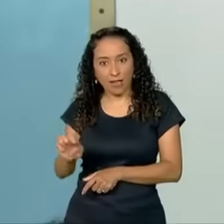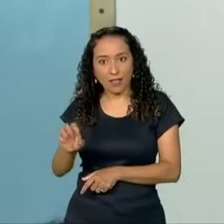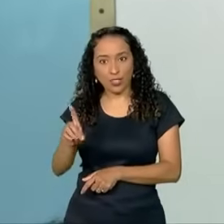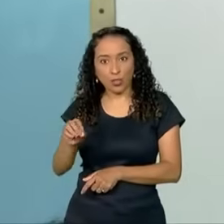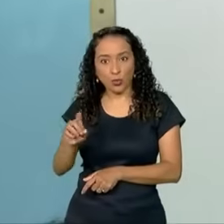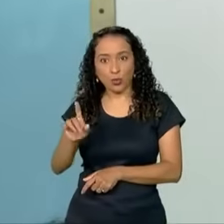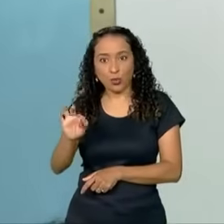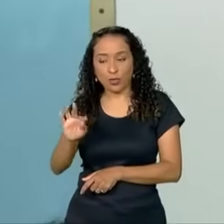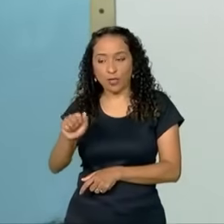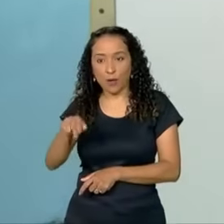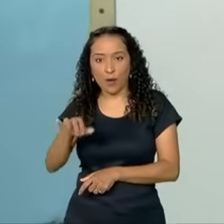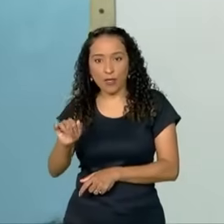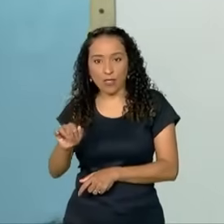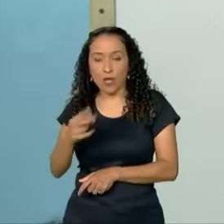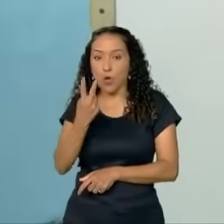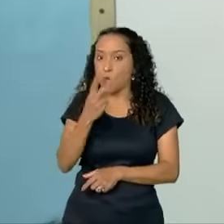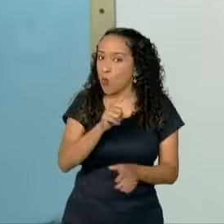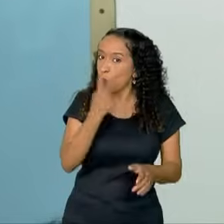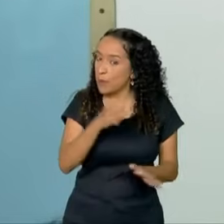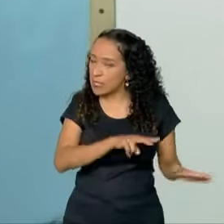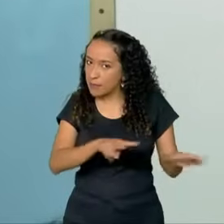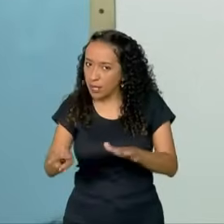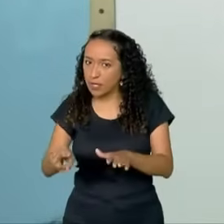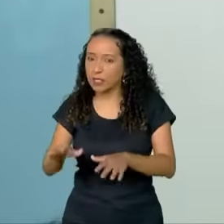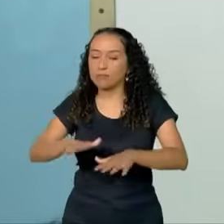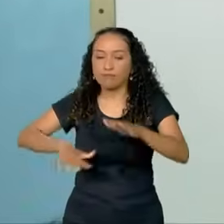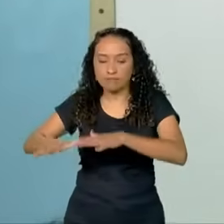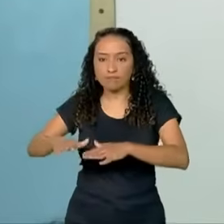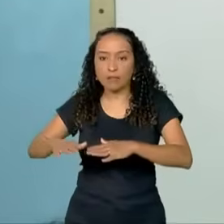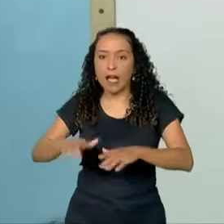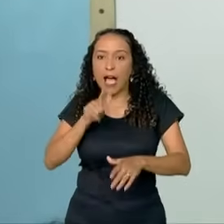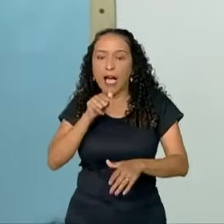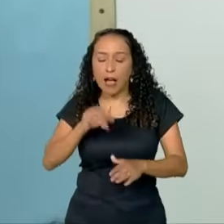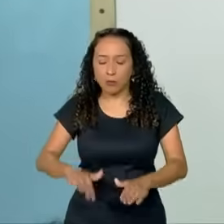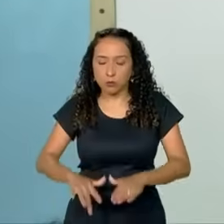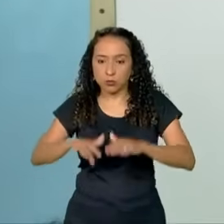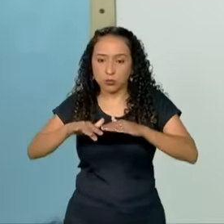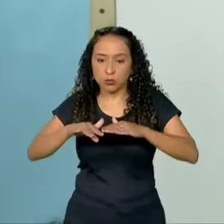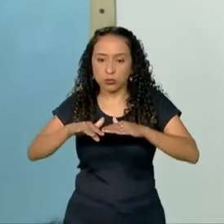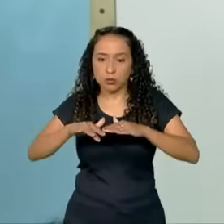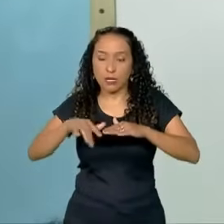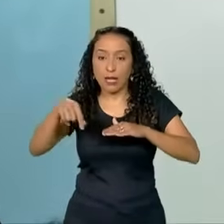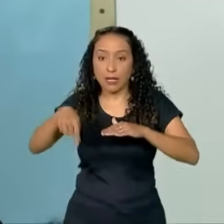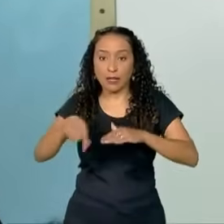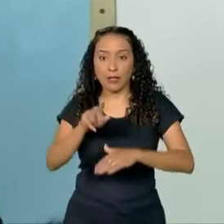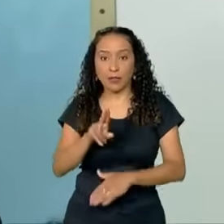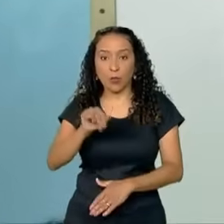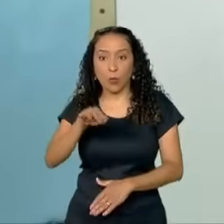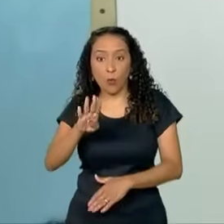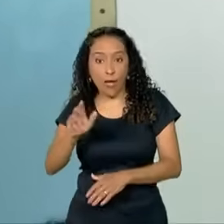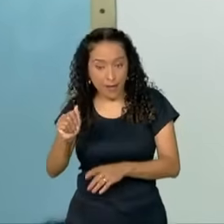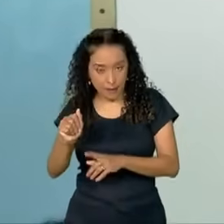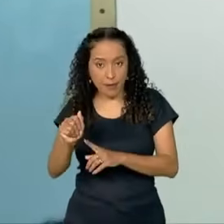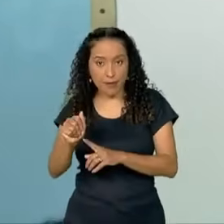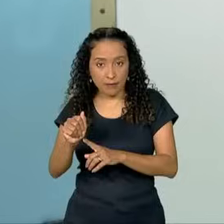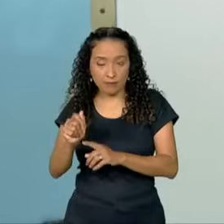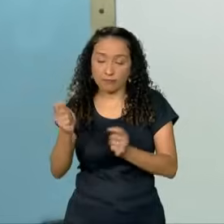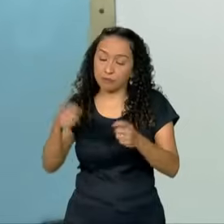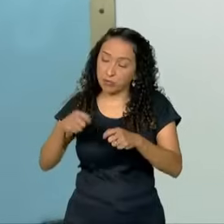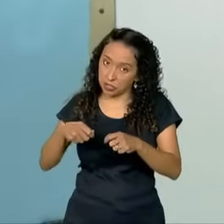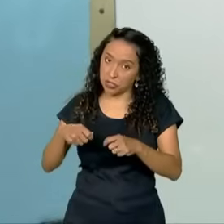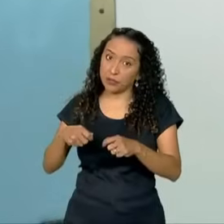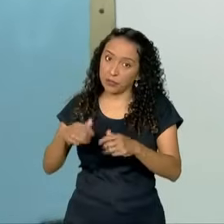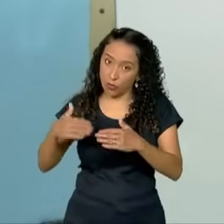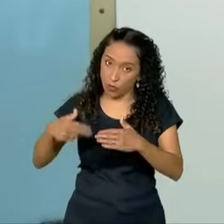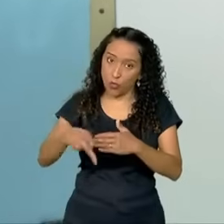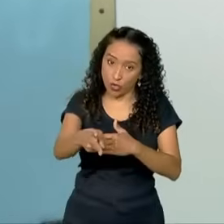uma semana mobilizados com a água acima, provavelmente aqui no Guaíba, então não deve ser